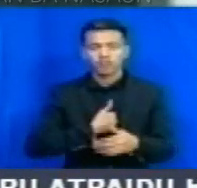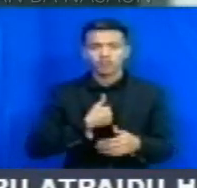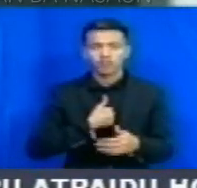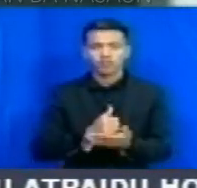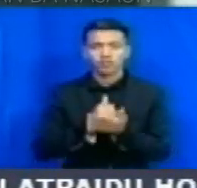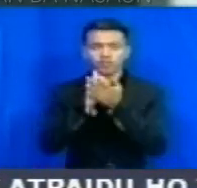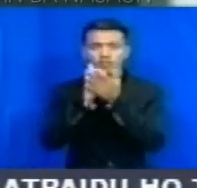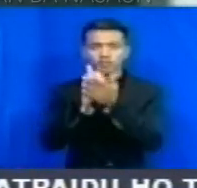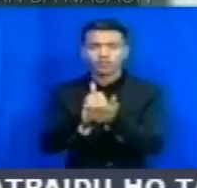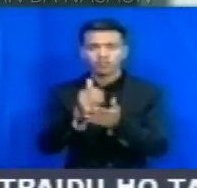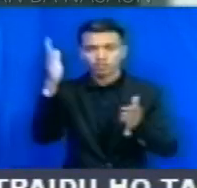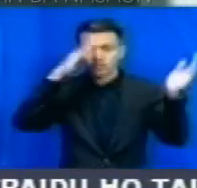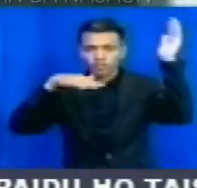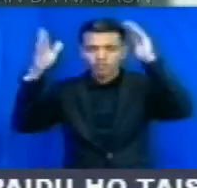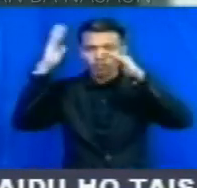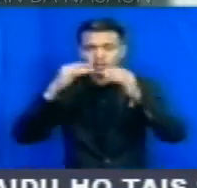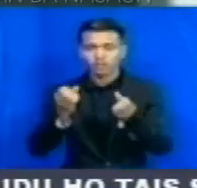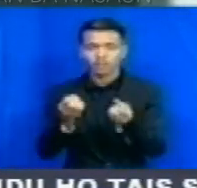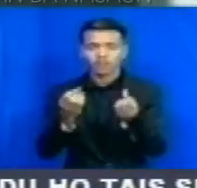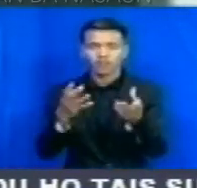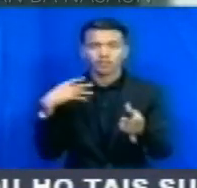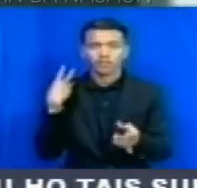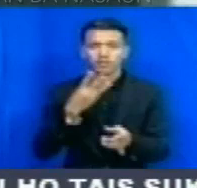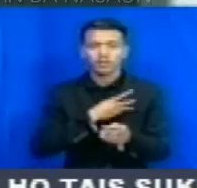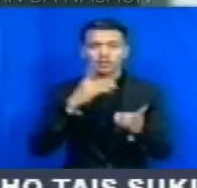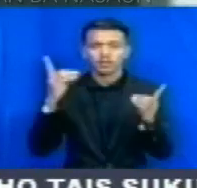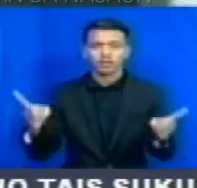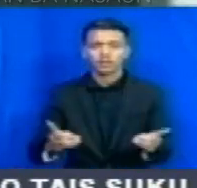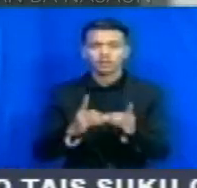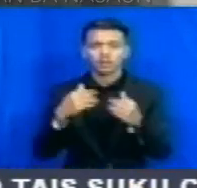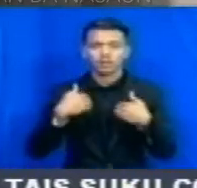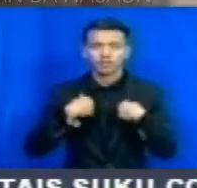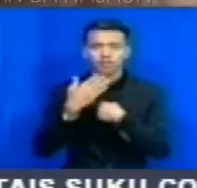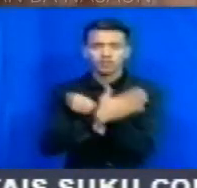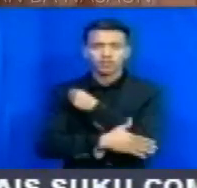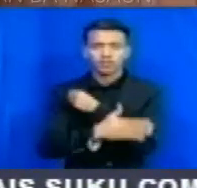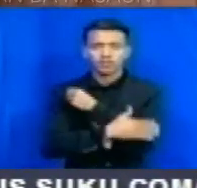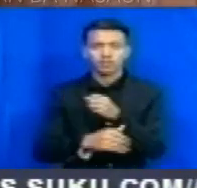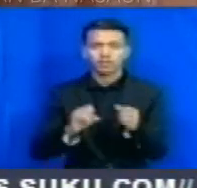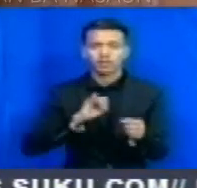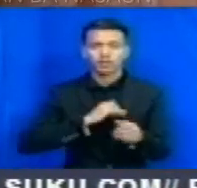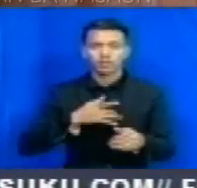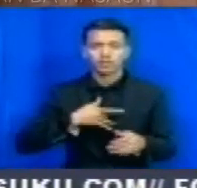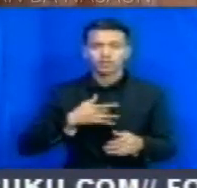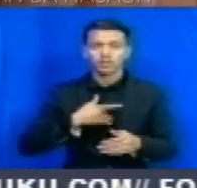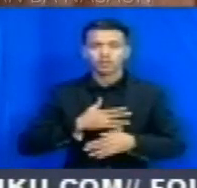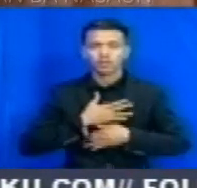tulung soluciona problemas do bukida na vete enfrenta e tenha rain não e tenha creda de né e eu senti contente de